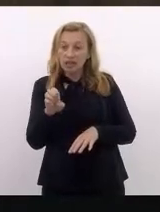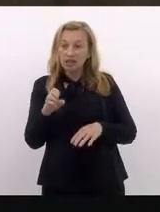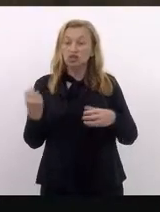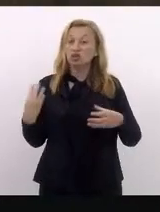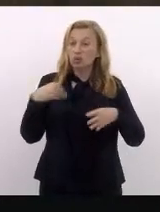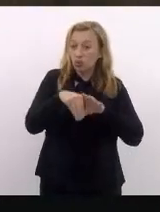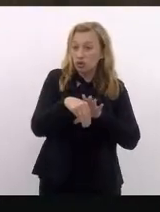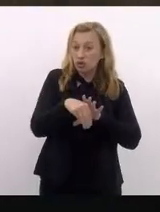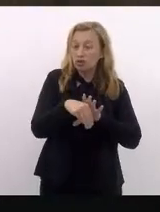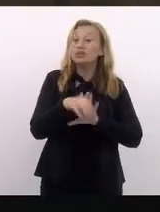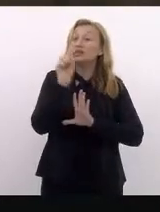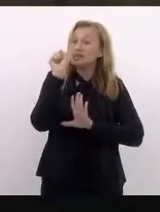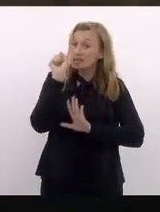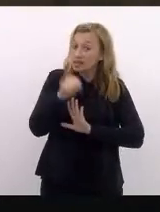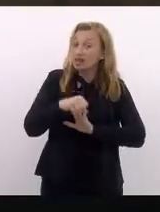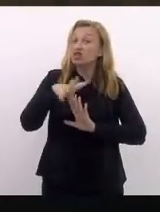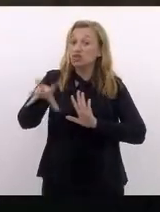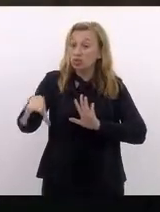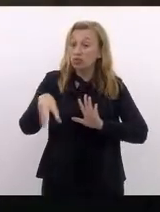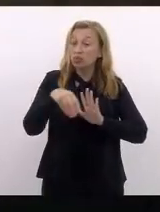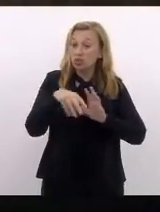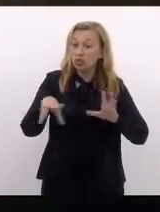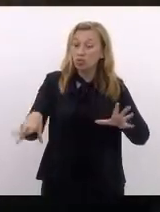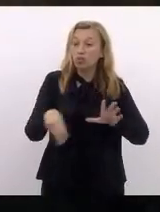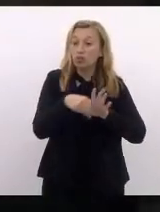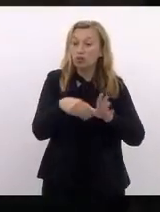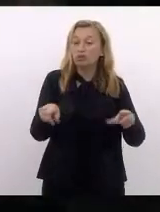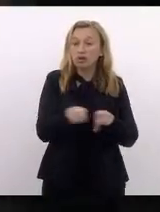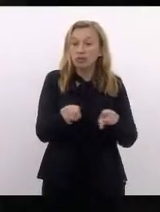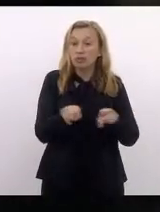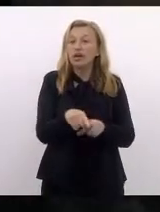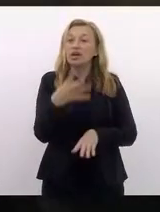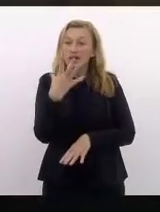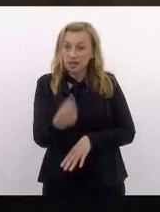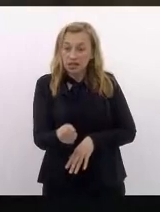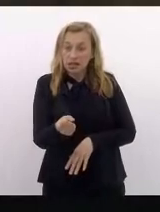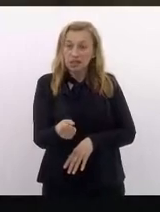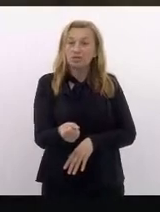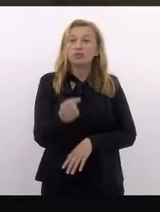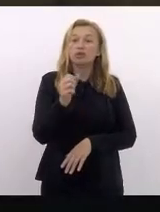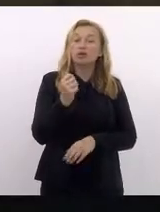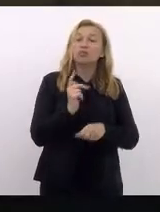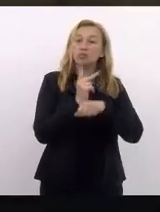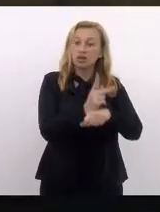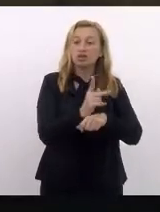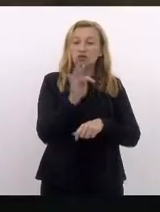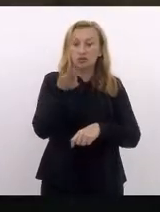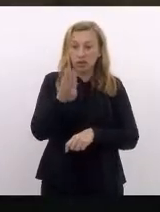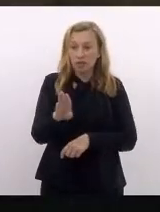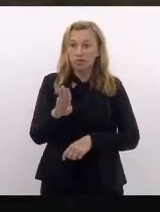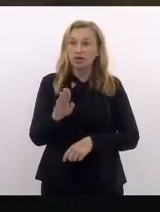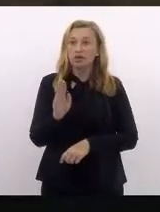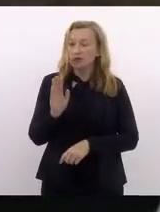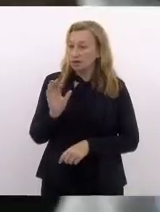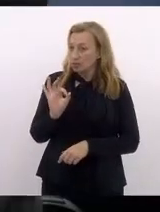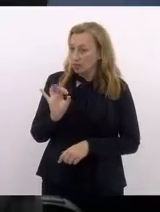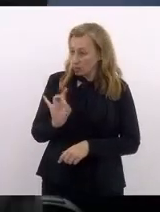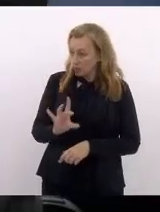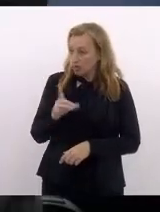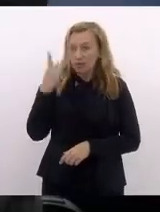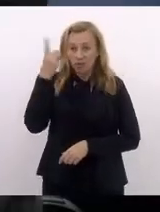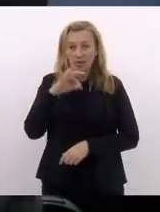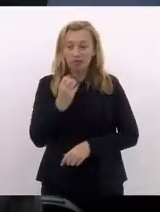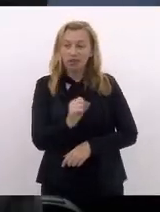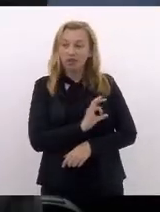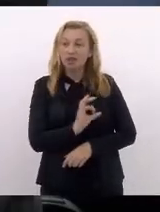incluídos Sim eles estão incluídos e receberão a gratificação do abono fundeb para escutar da